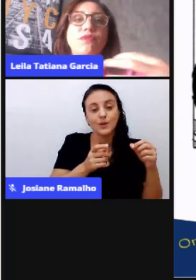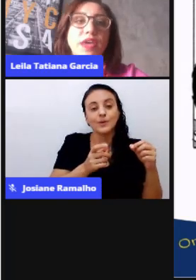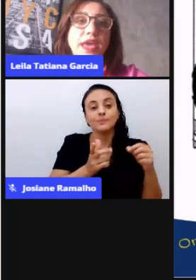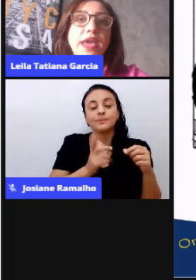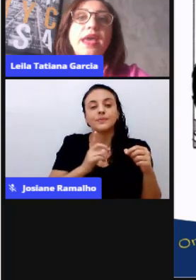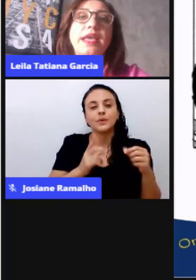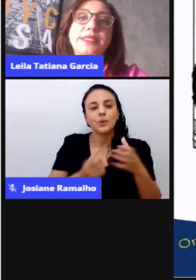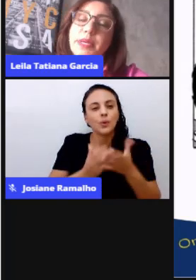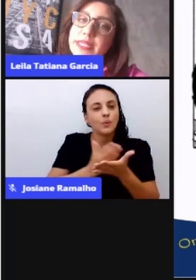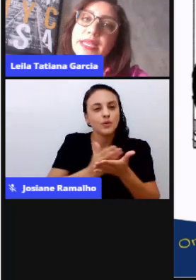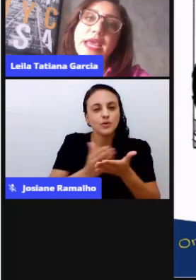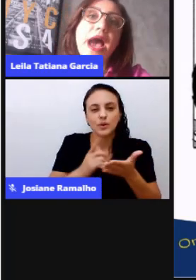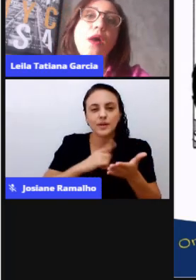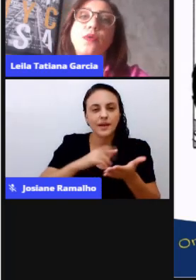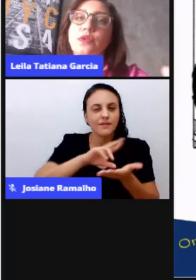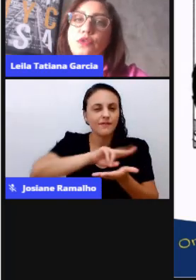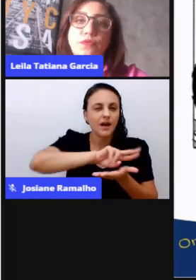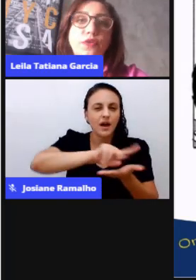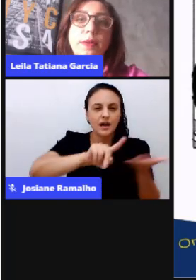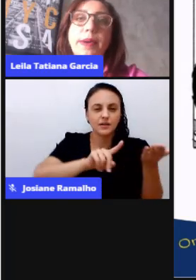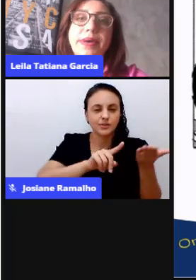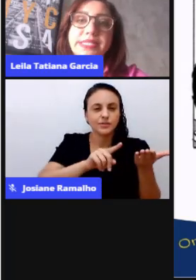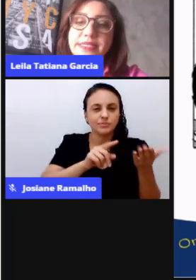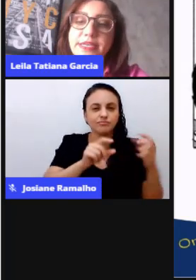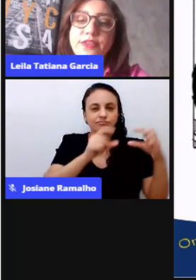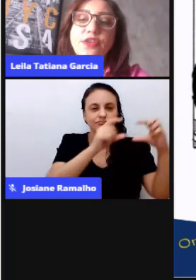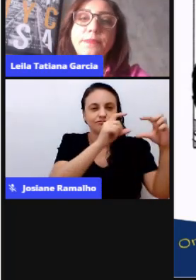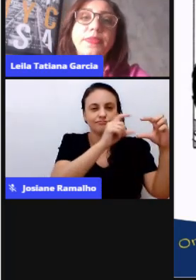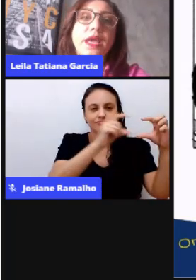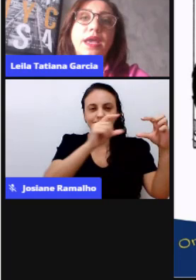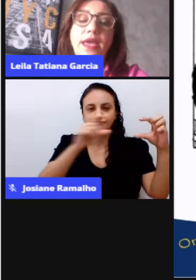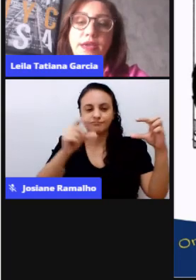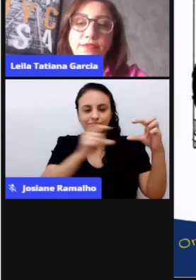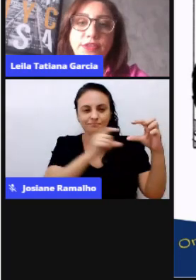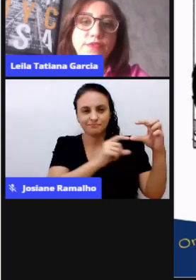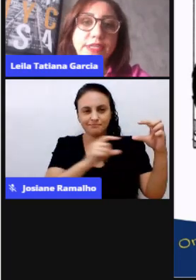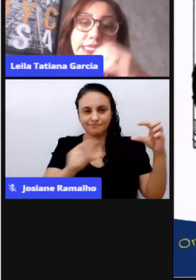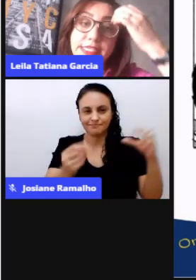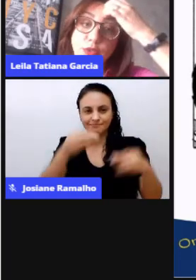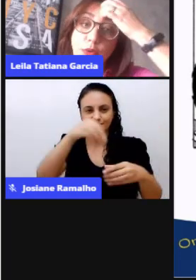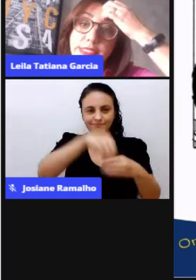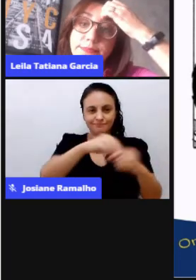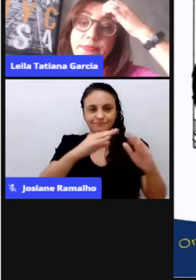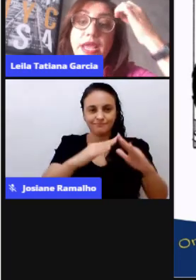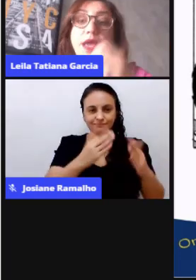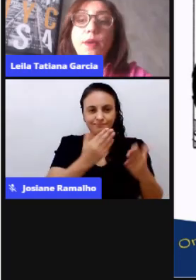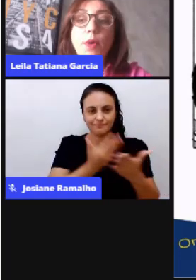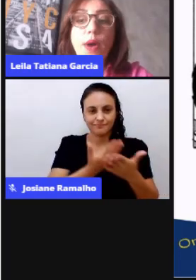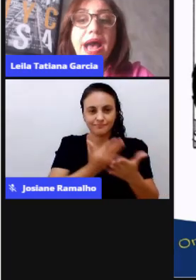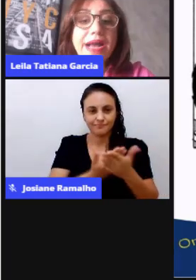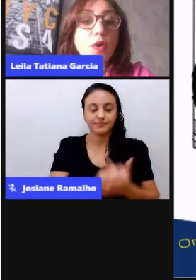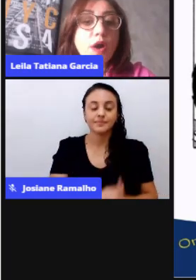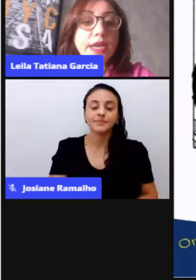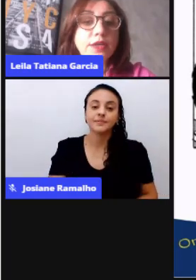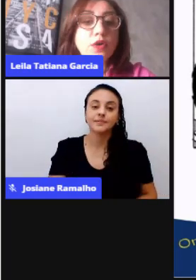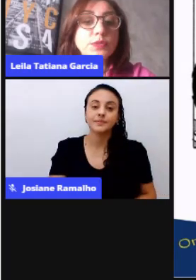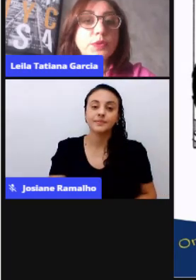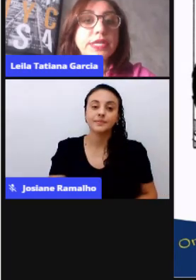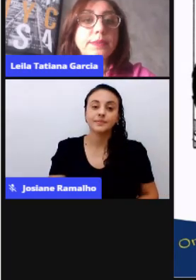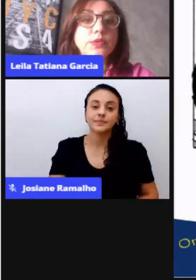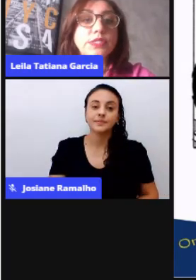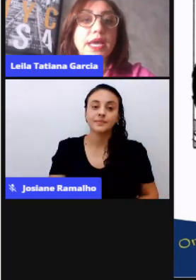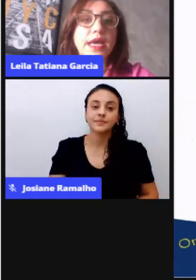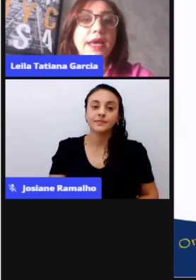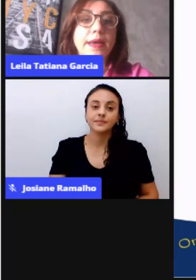a gente vê esse material de forma bastante efetiva nas escolas. Bom, agora